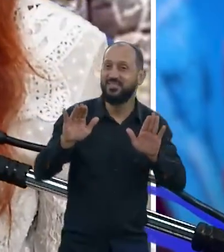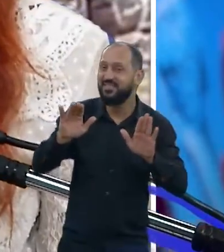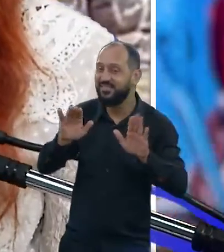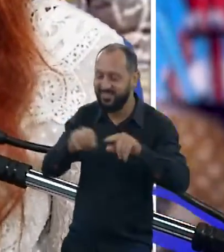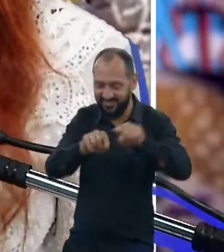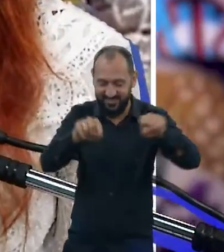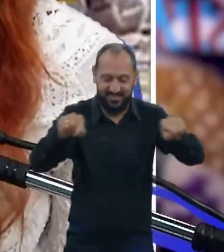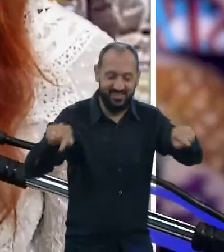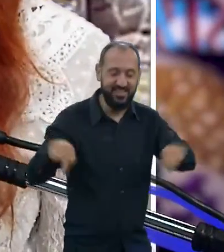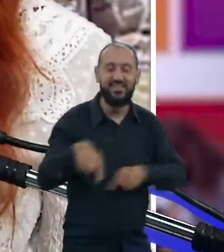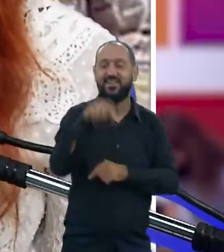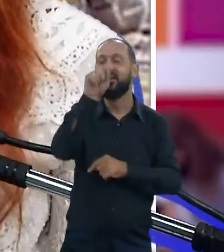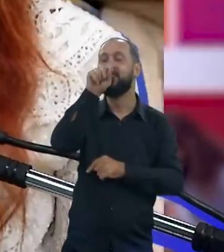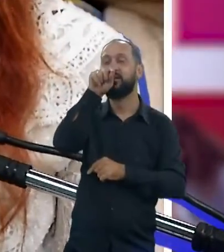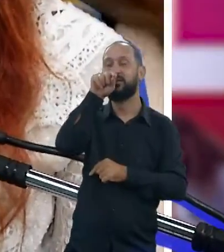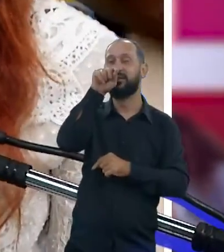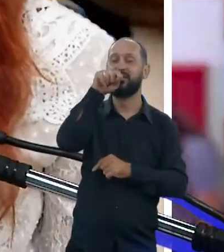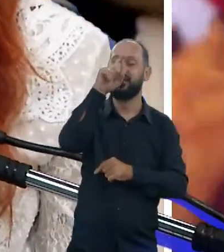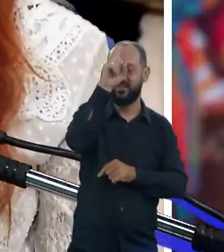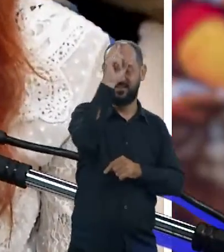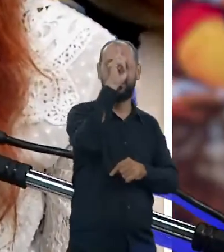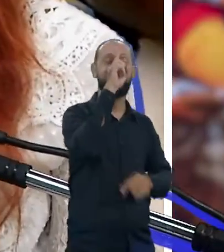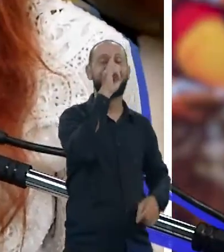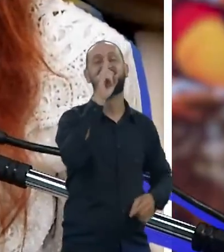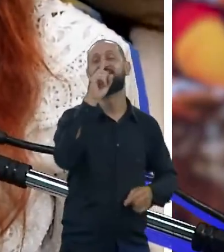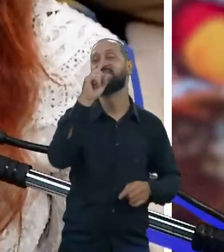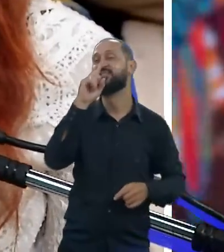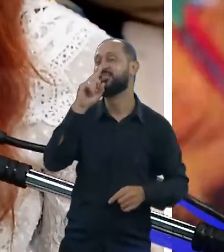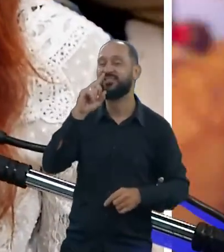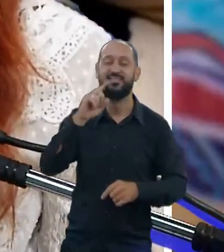Sítio do Pica-Pau Amarelo,